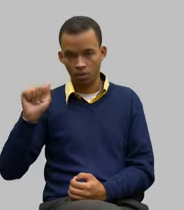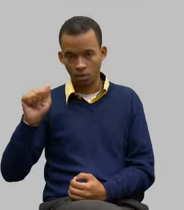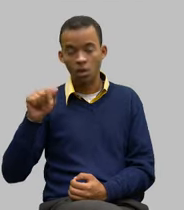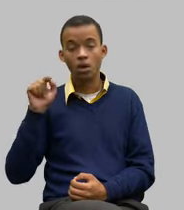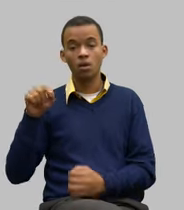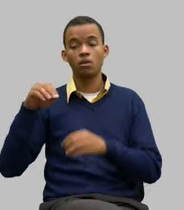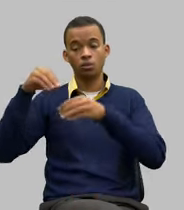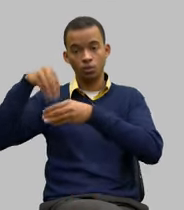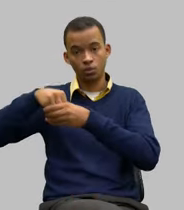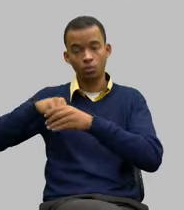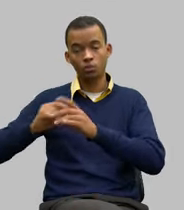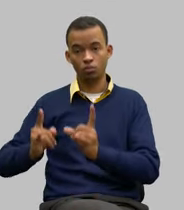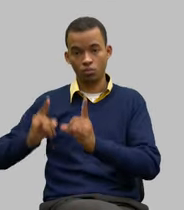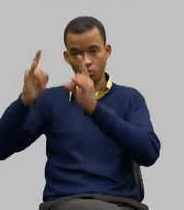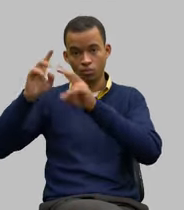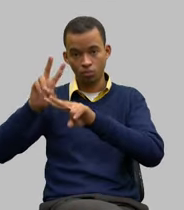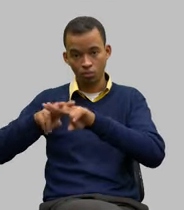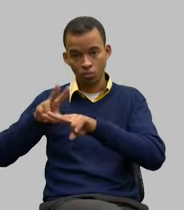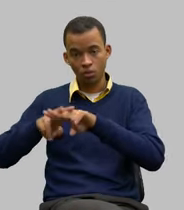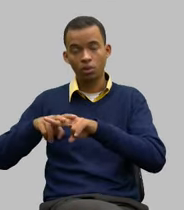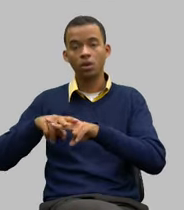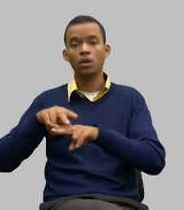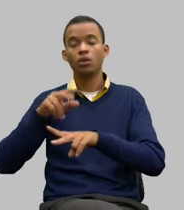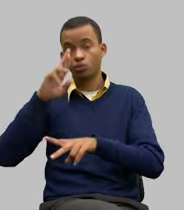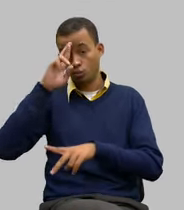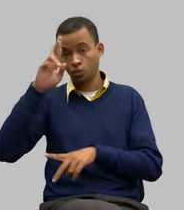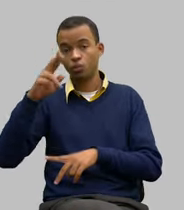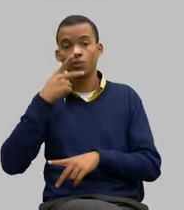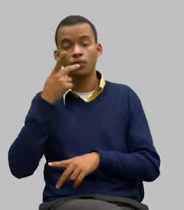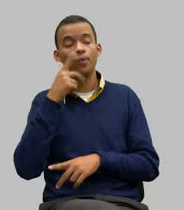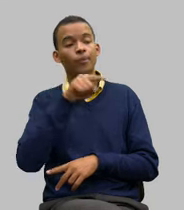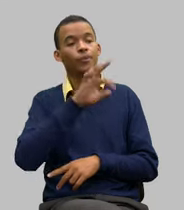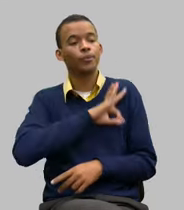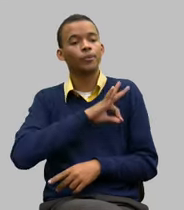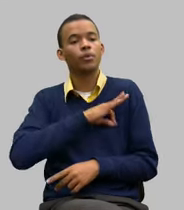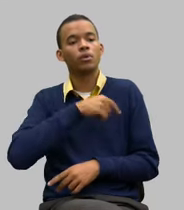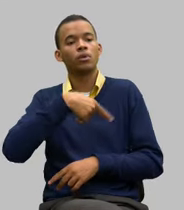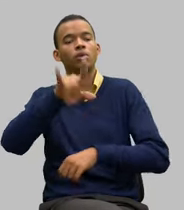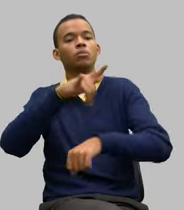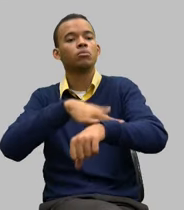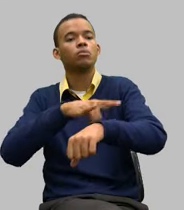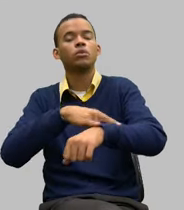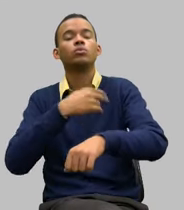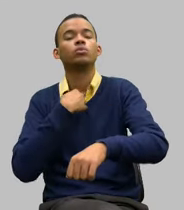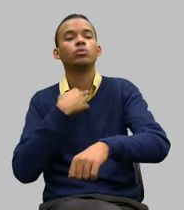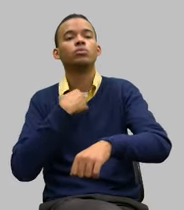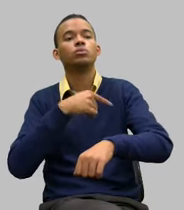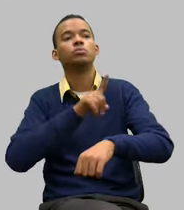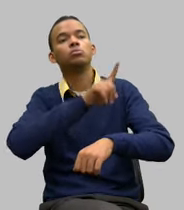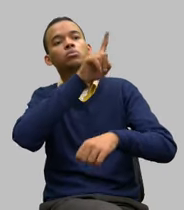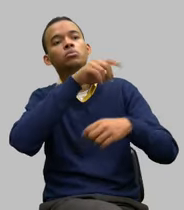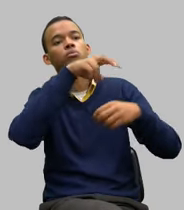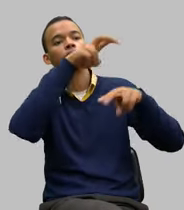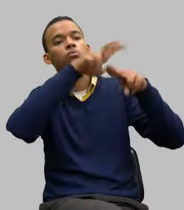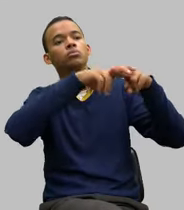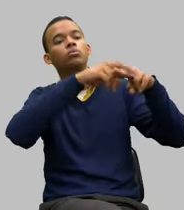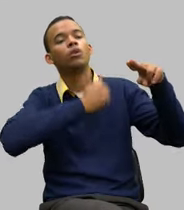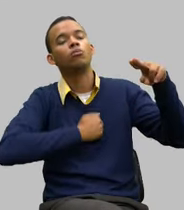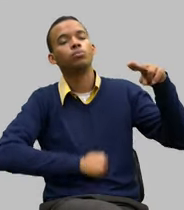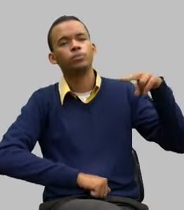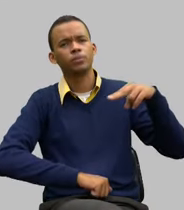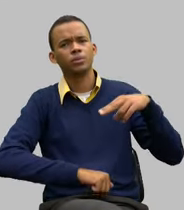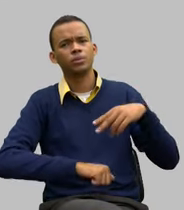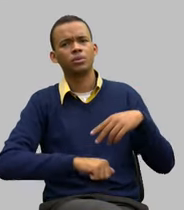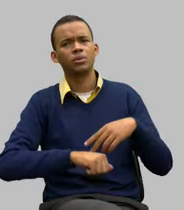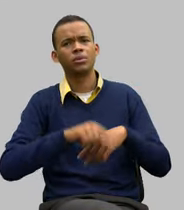que não deixou a policial penal feminina ir ao banheiro se quiser fazem numa lata em cima na guareta ela teve que